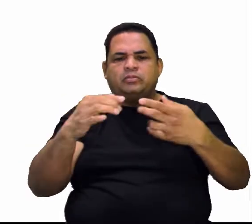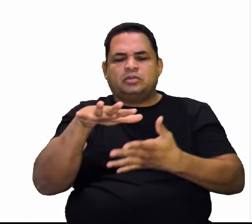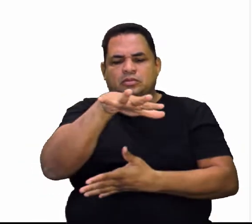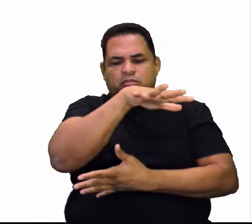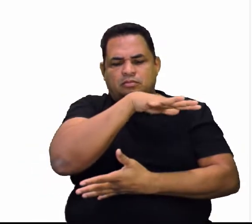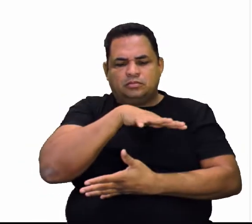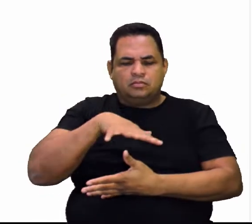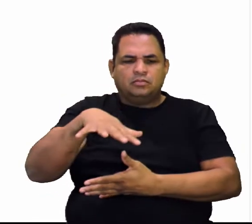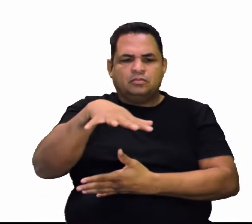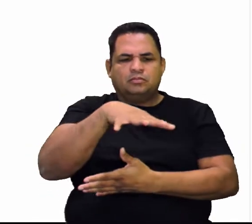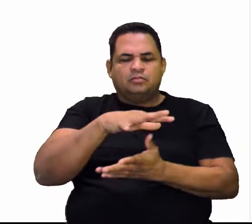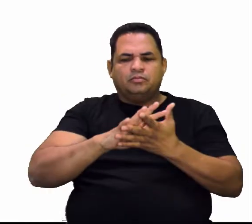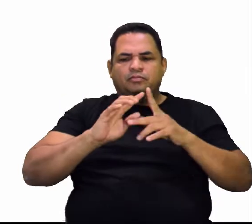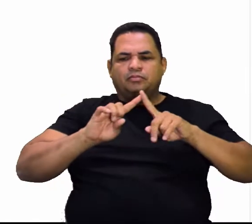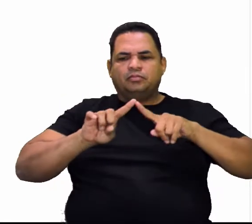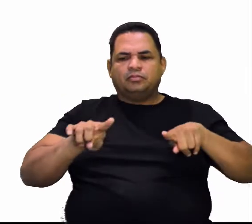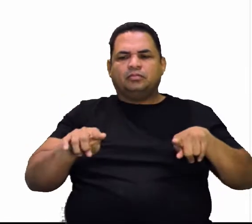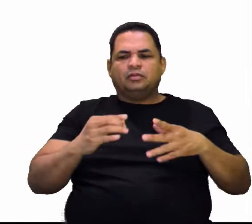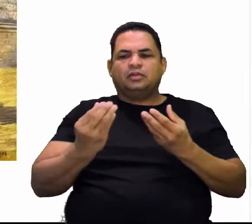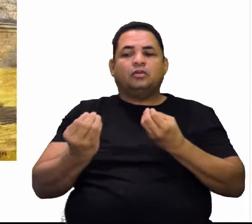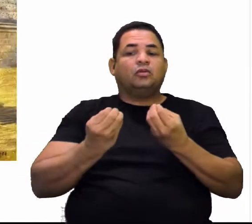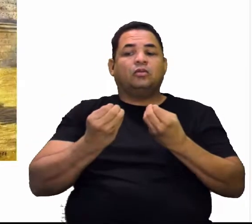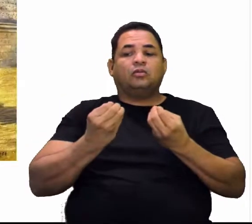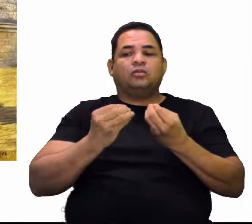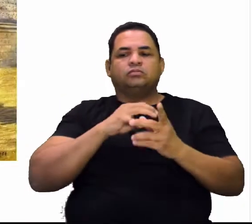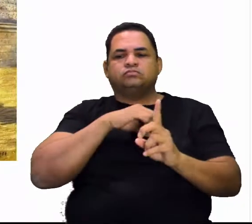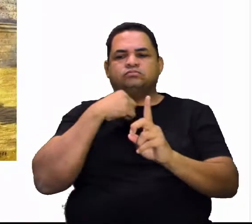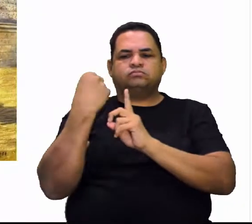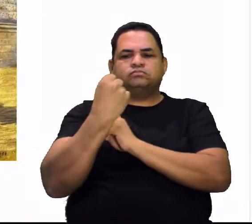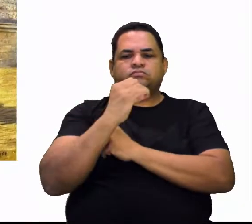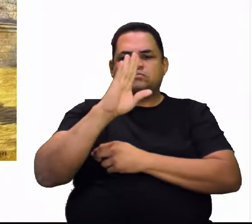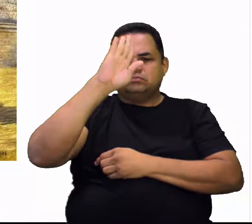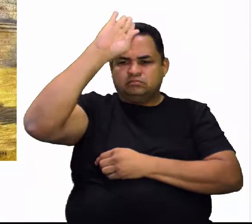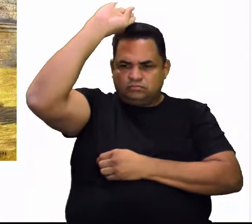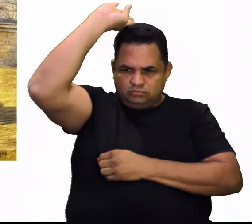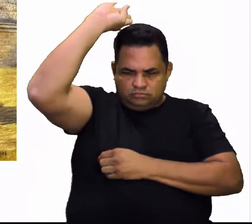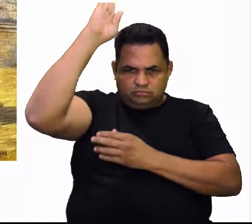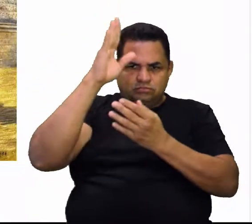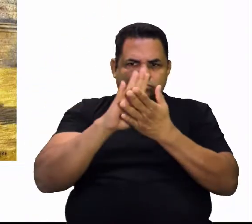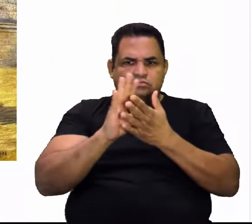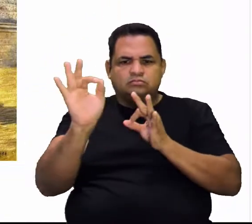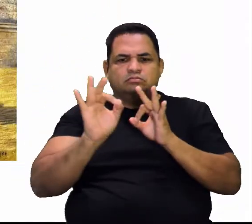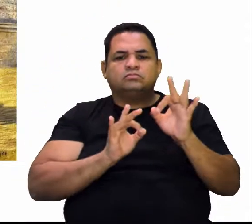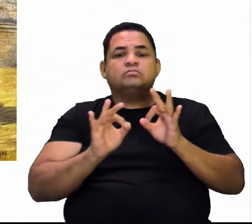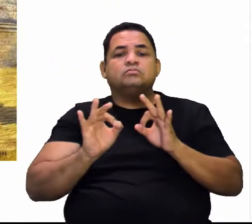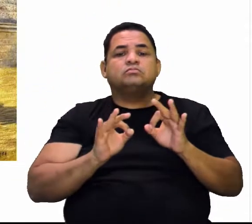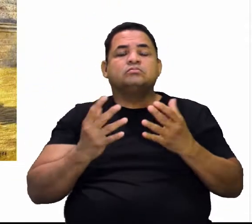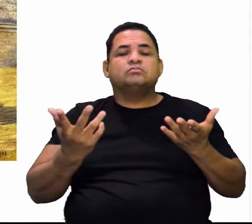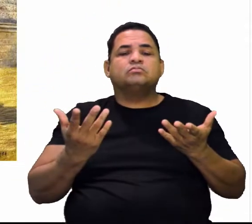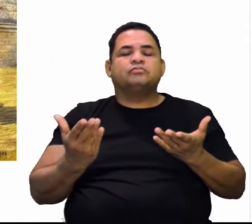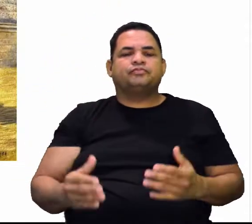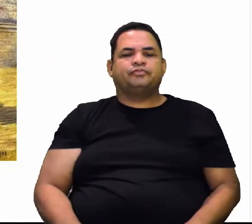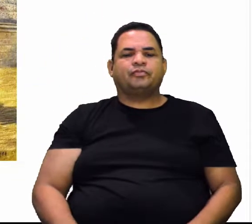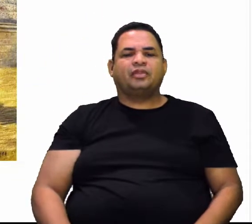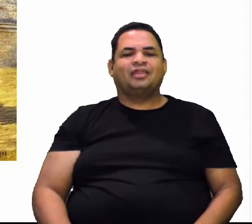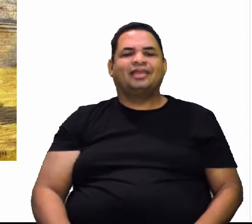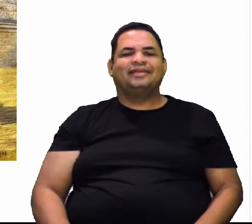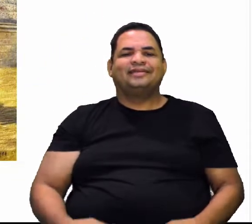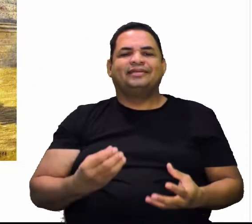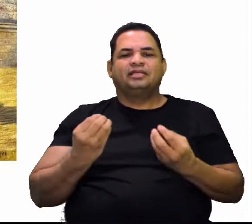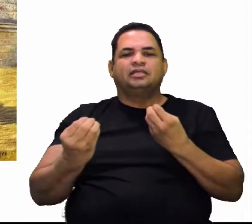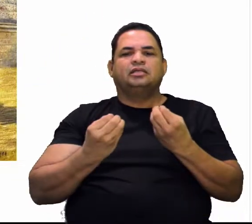região. Mas como é que a sociedade romana vai se organizar? Como é que